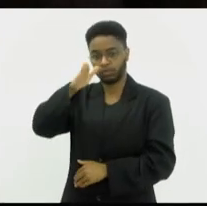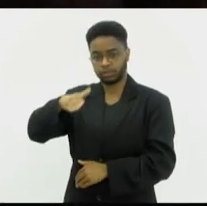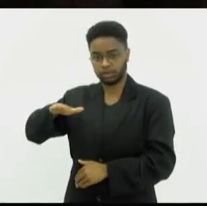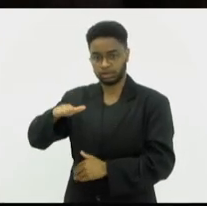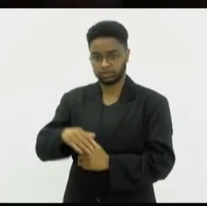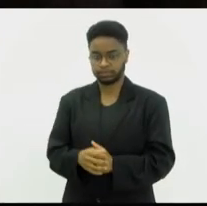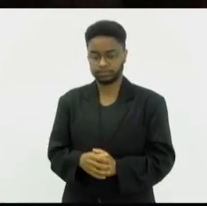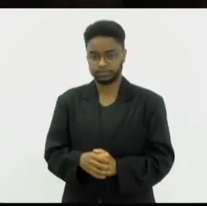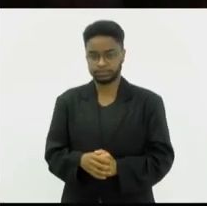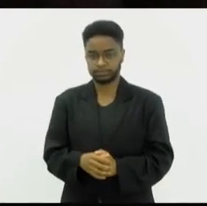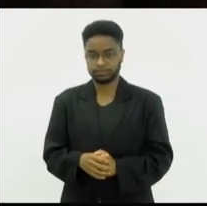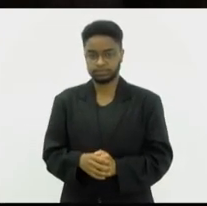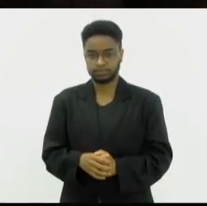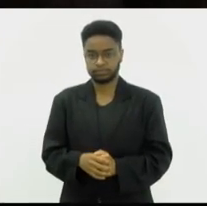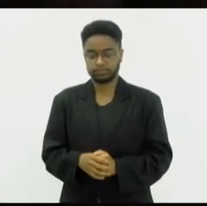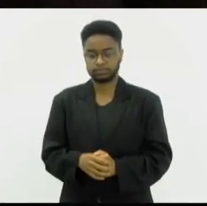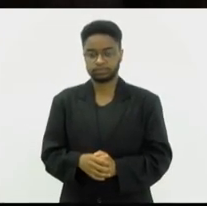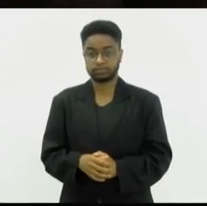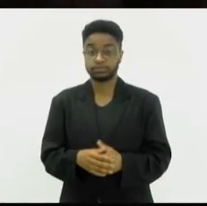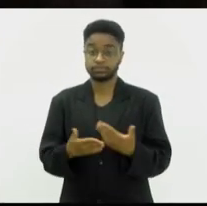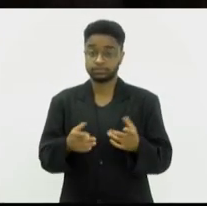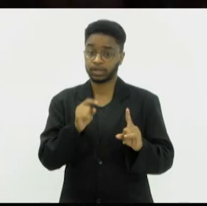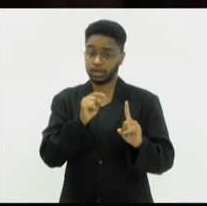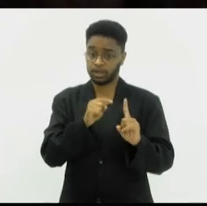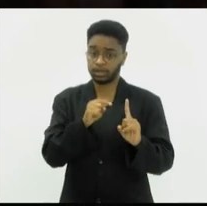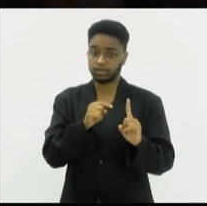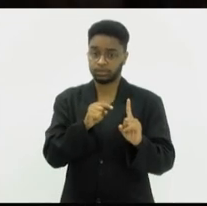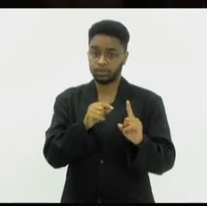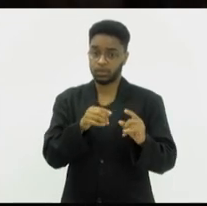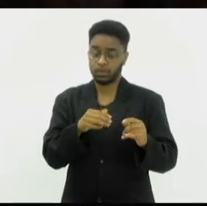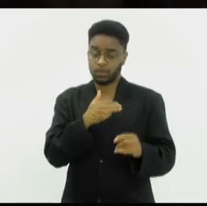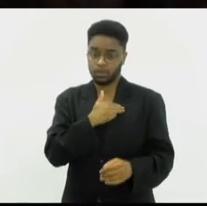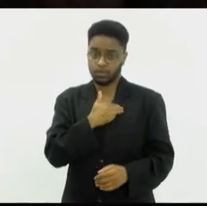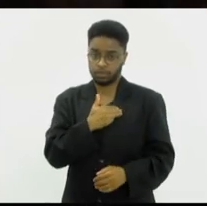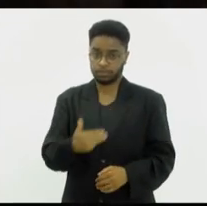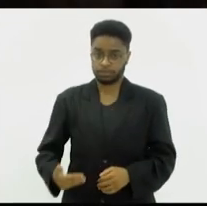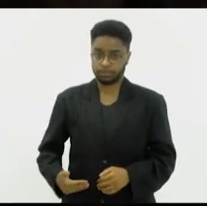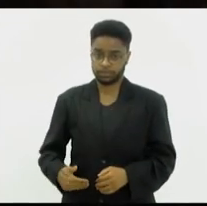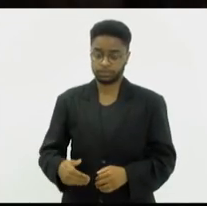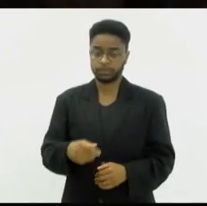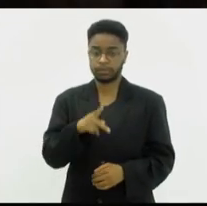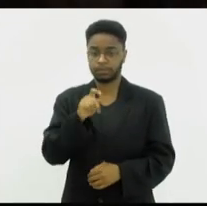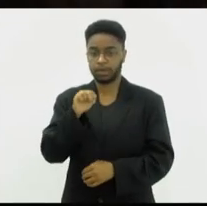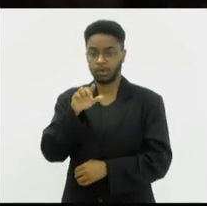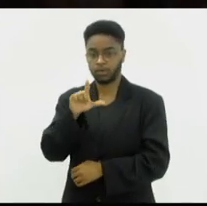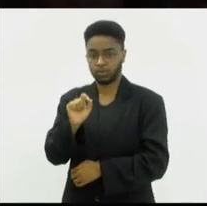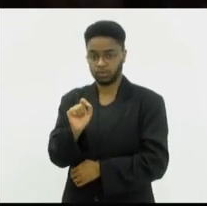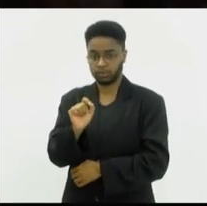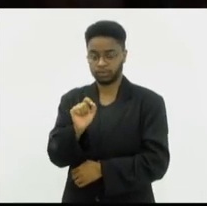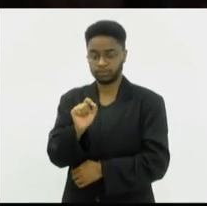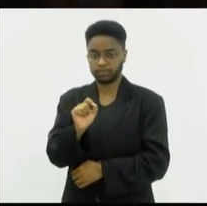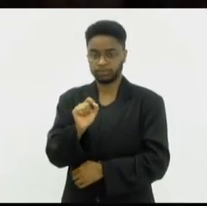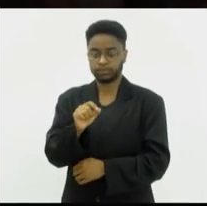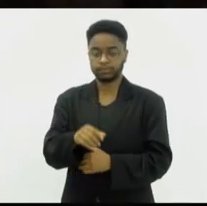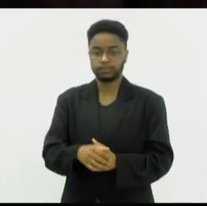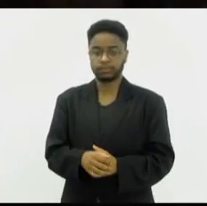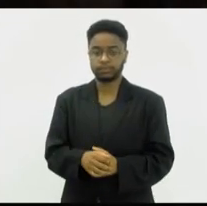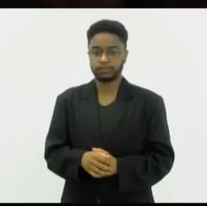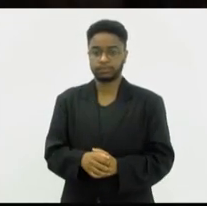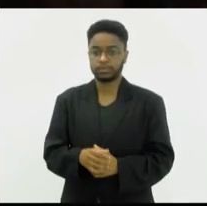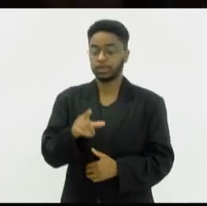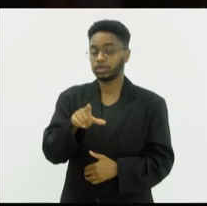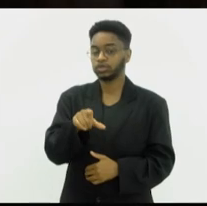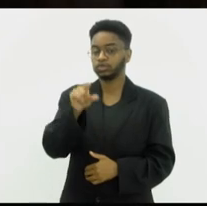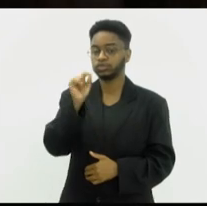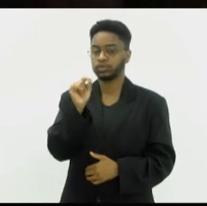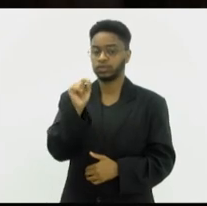E o Montanha, digo, o ministro Paulo Pimenta, escolhe uma meia